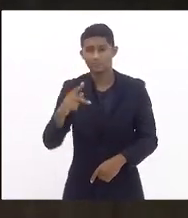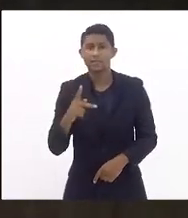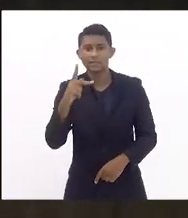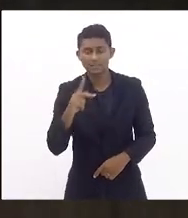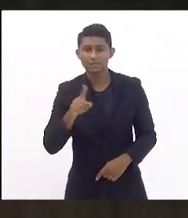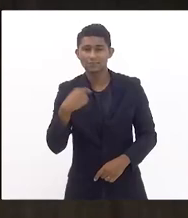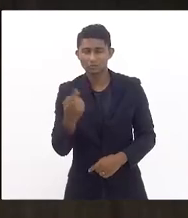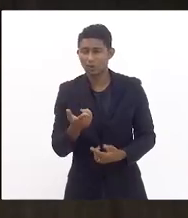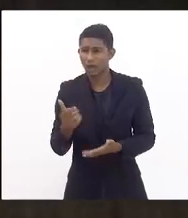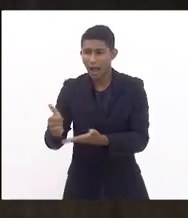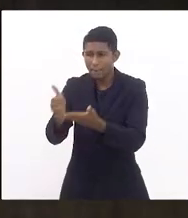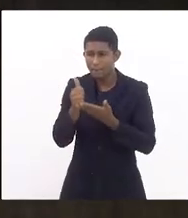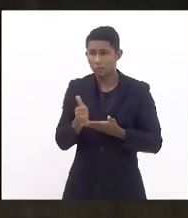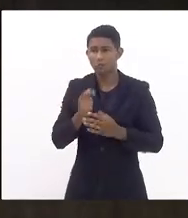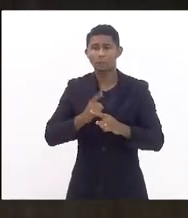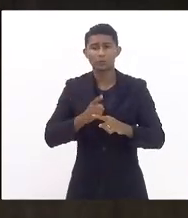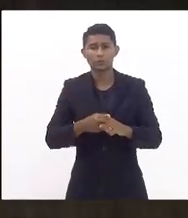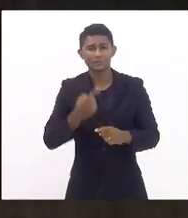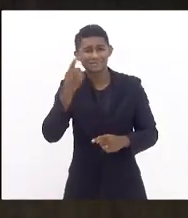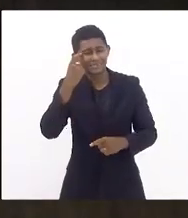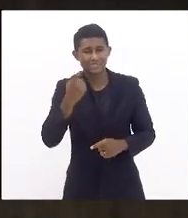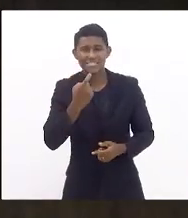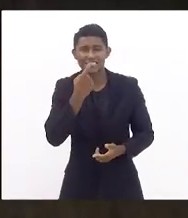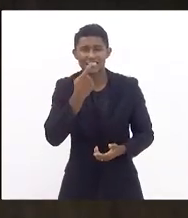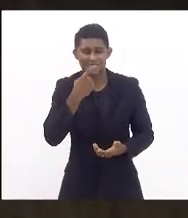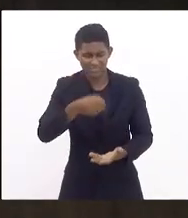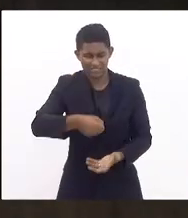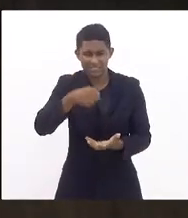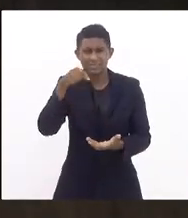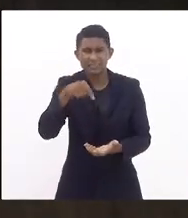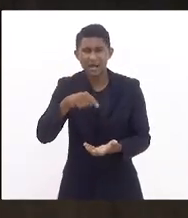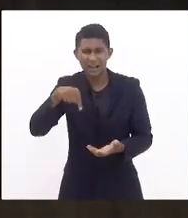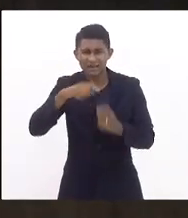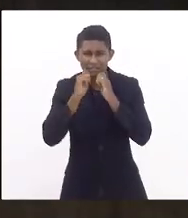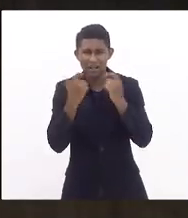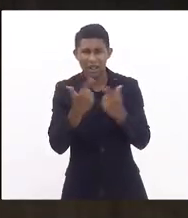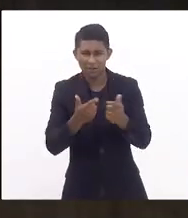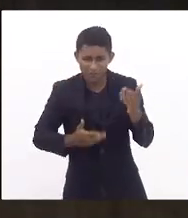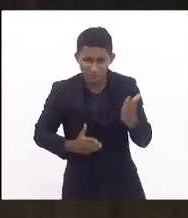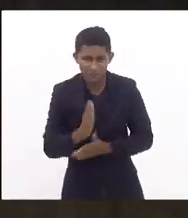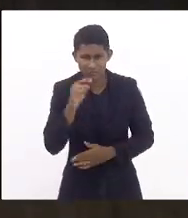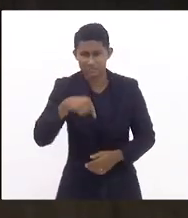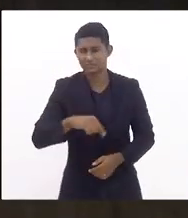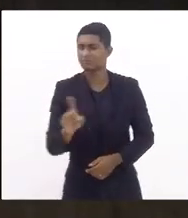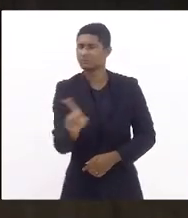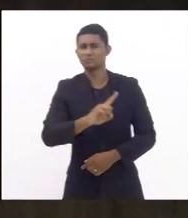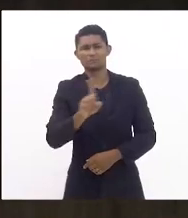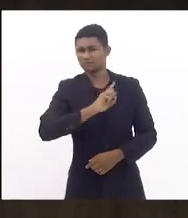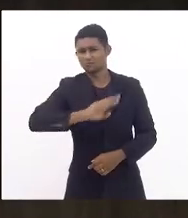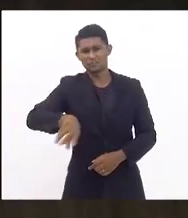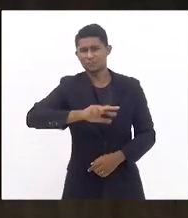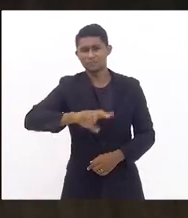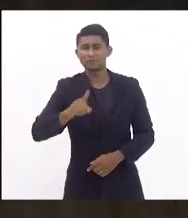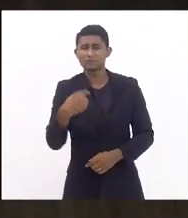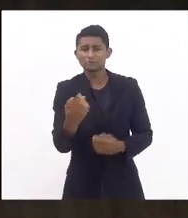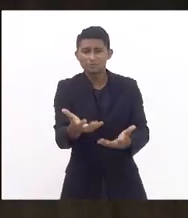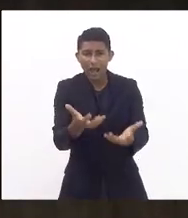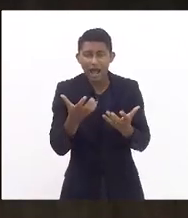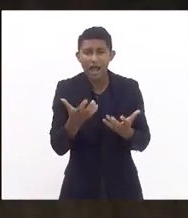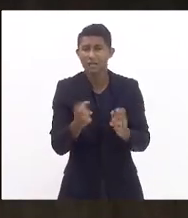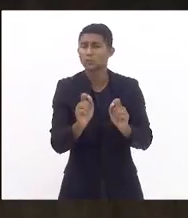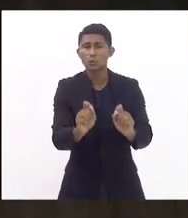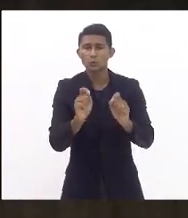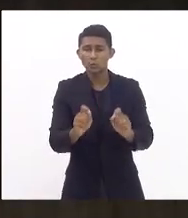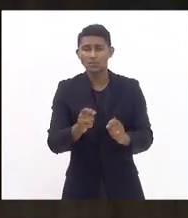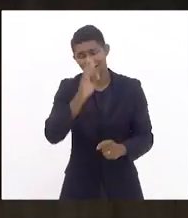não é isso aqui que nós aprovamos aqui dentro dessa casa. Deputada, nós queremos de volta, então,